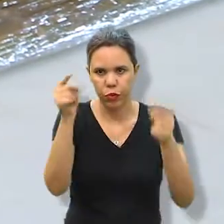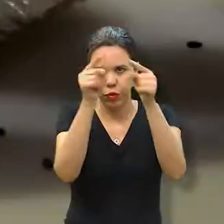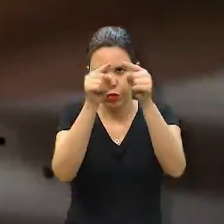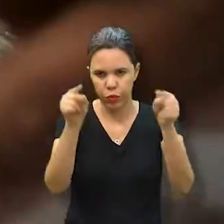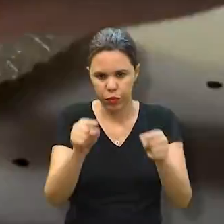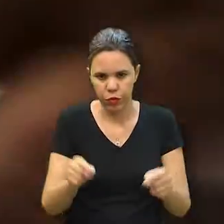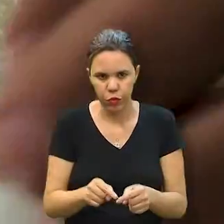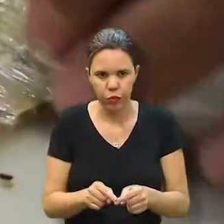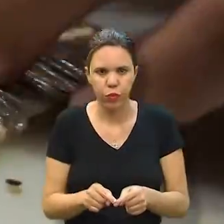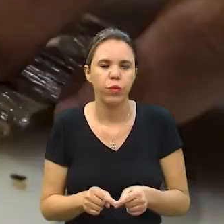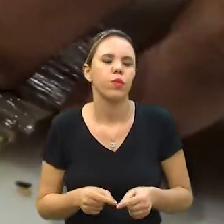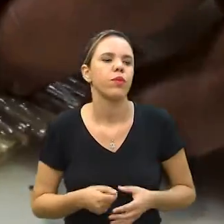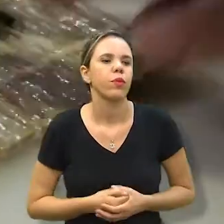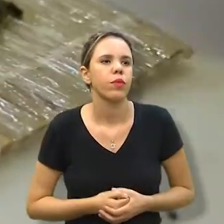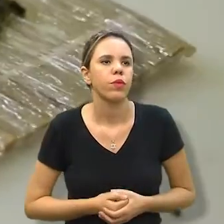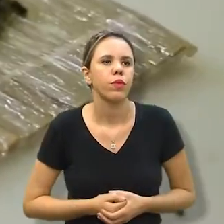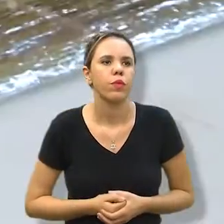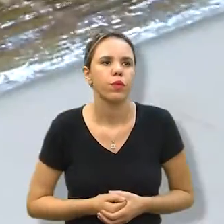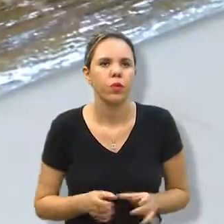o salmão